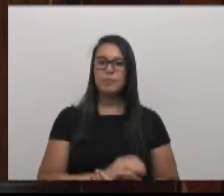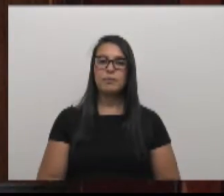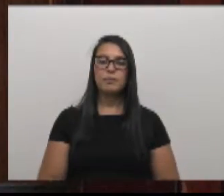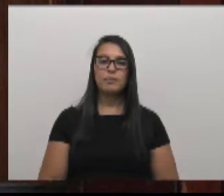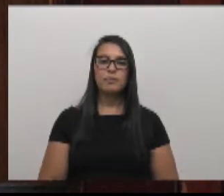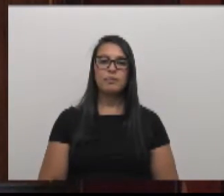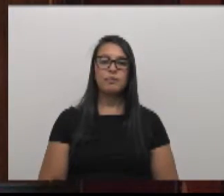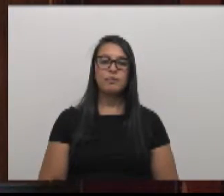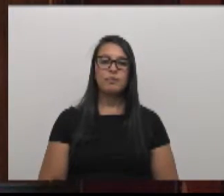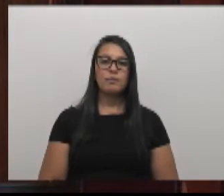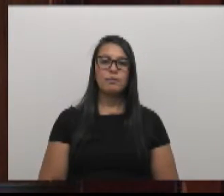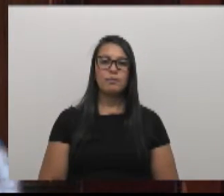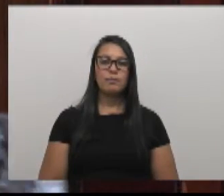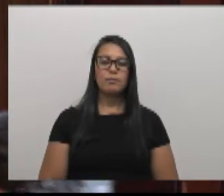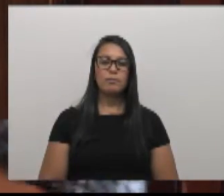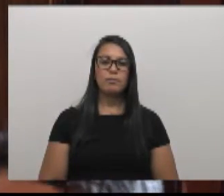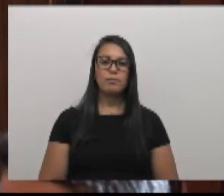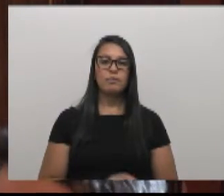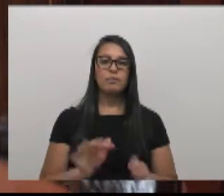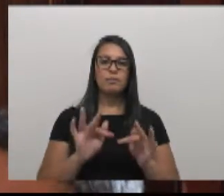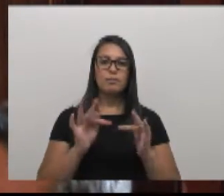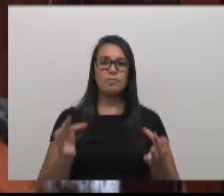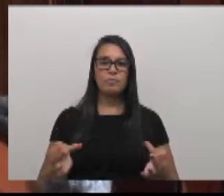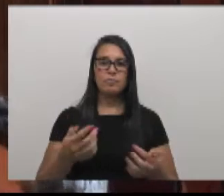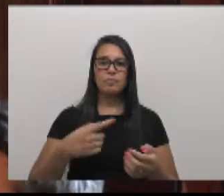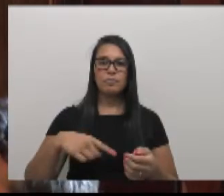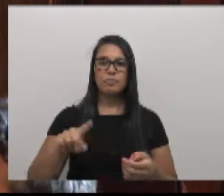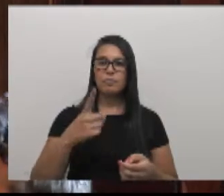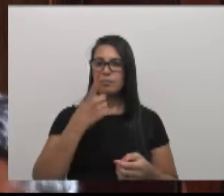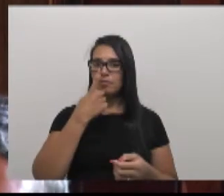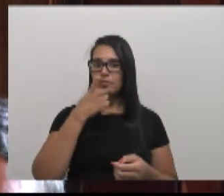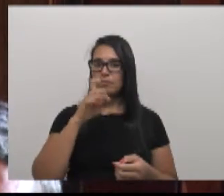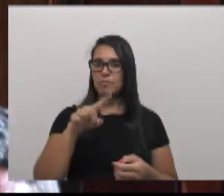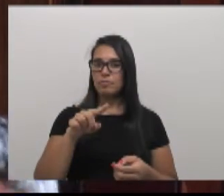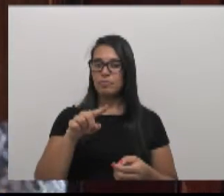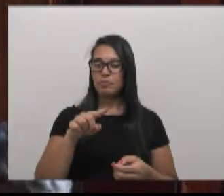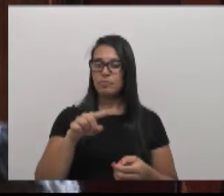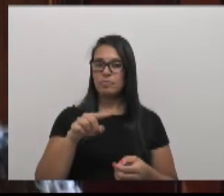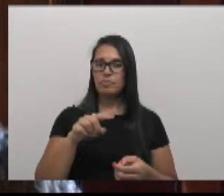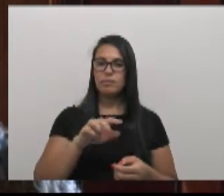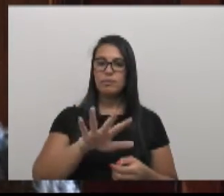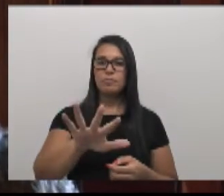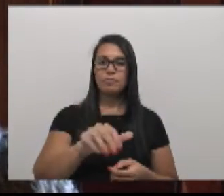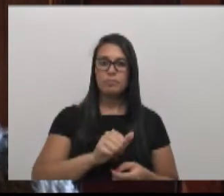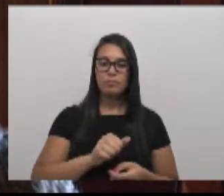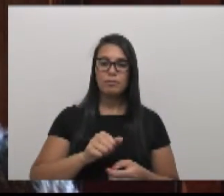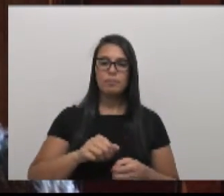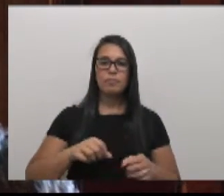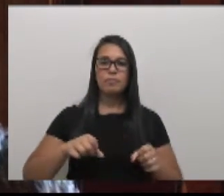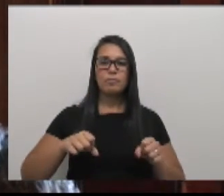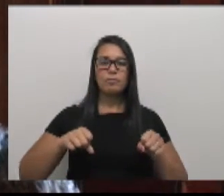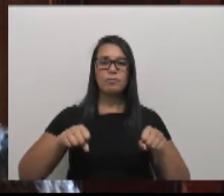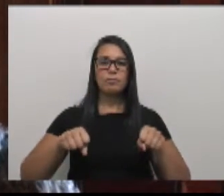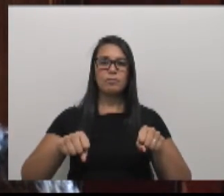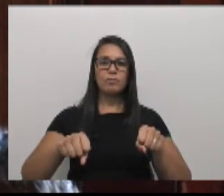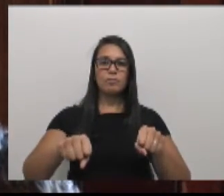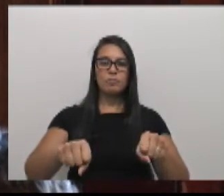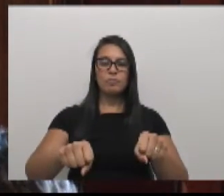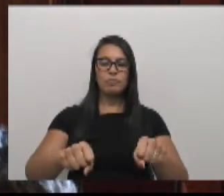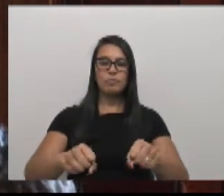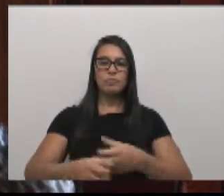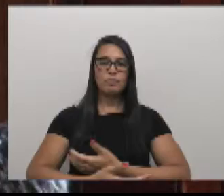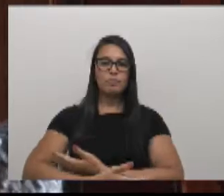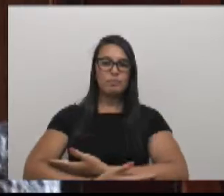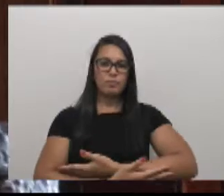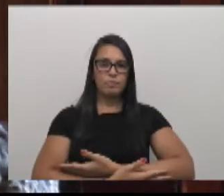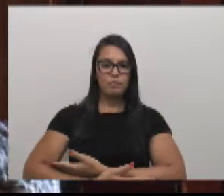Tão simples é ir no latão de lixo, pegar um carrinho de bebê, daquele carrinho de bebê, transformar ele e dar